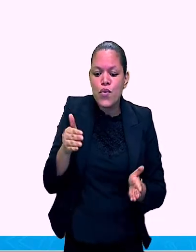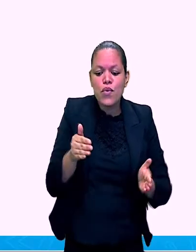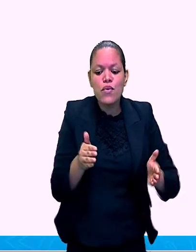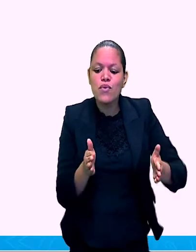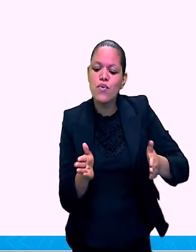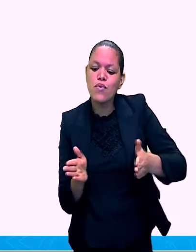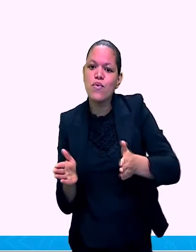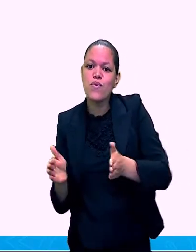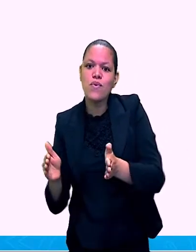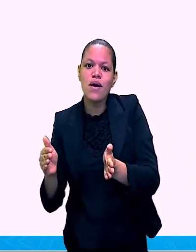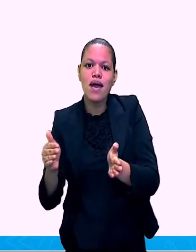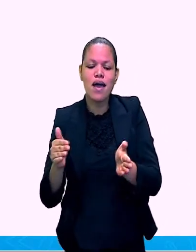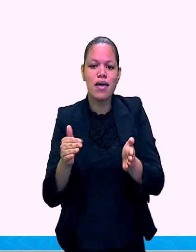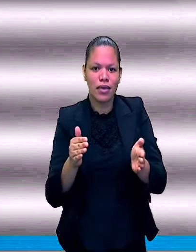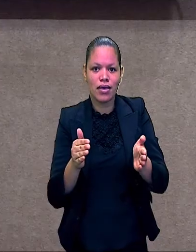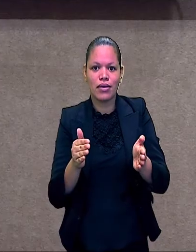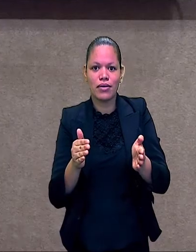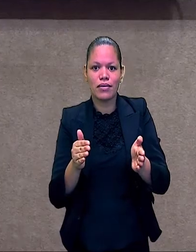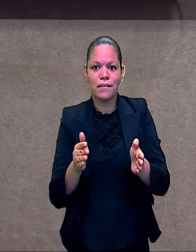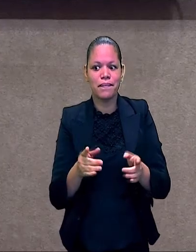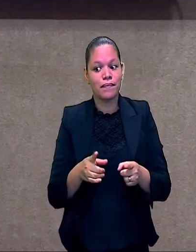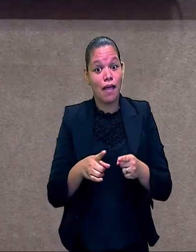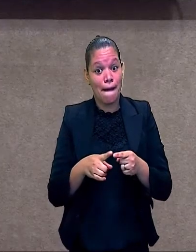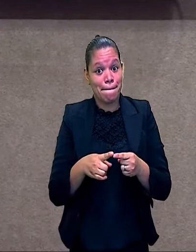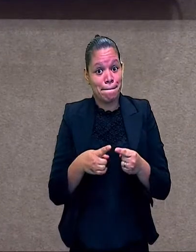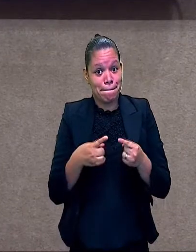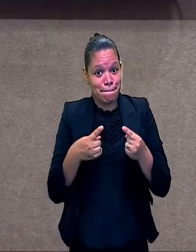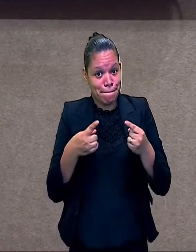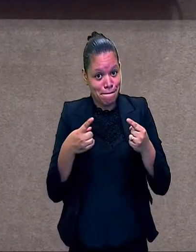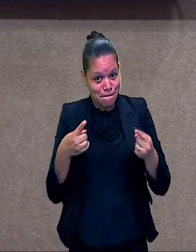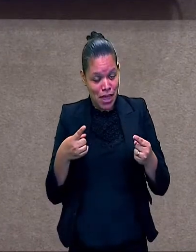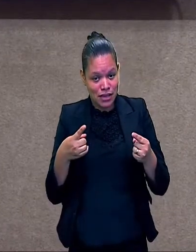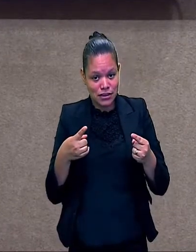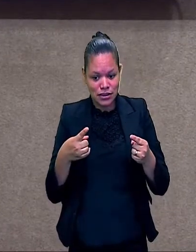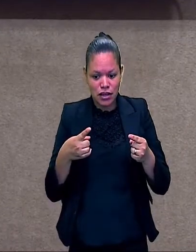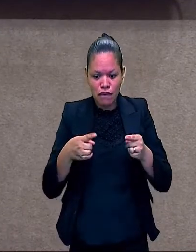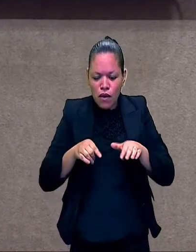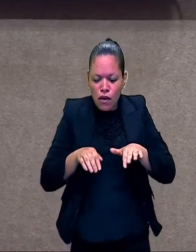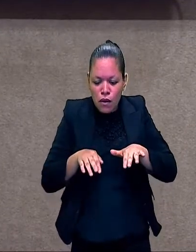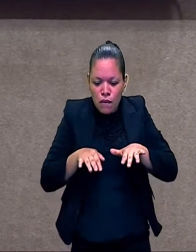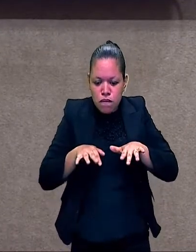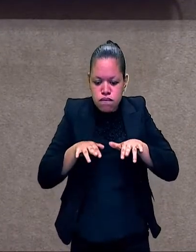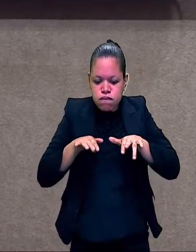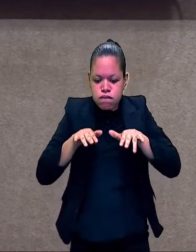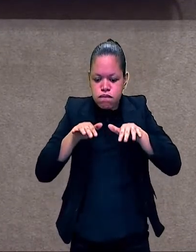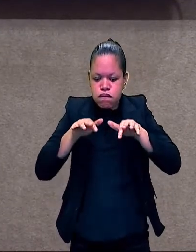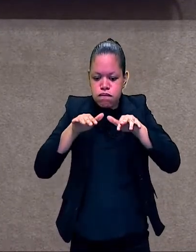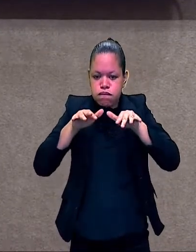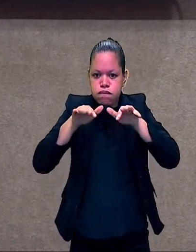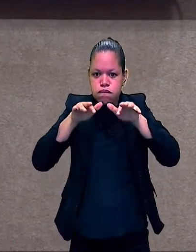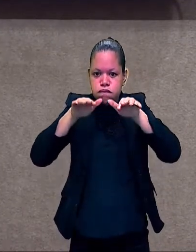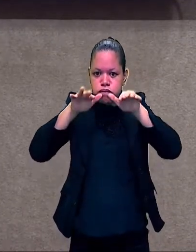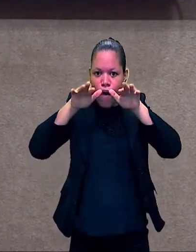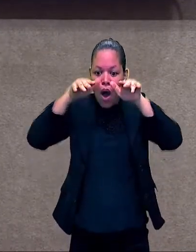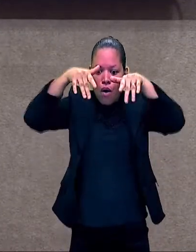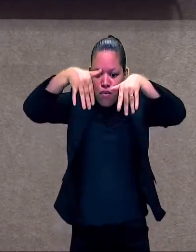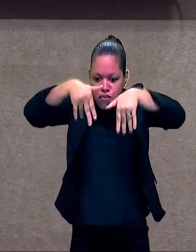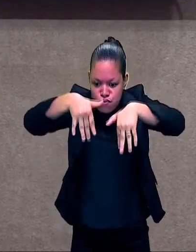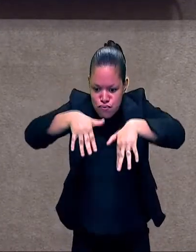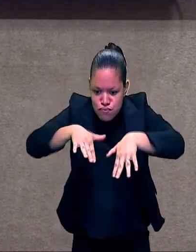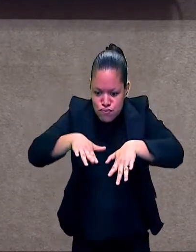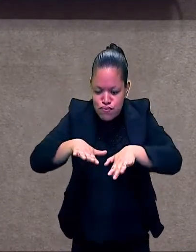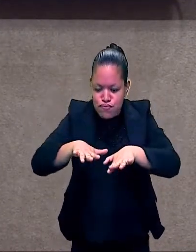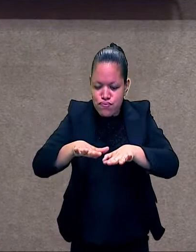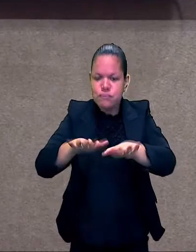cidade. Mas quando aconteceu esse rompimento, o que aconteceu com o nosso rio? Ele foi tomado por lama, nós tivemos que parar de